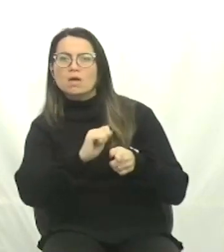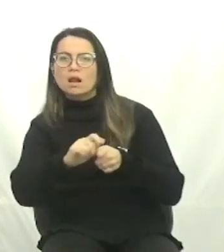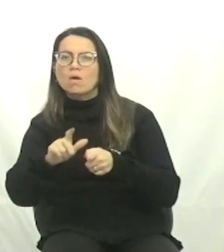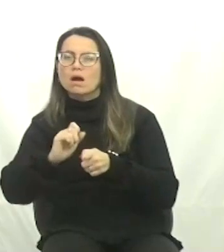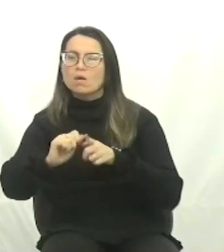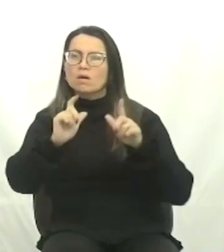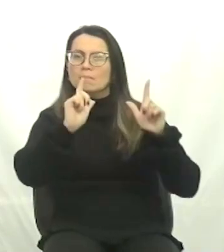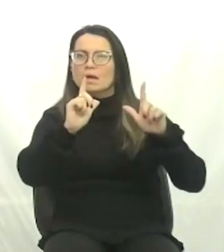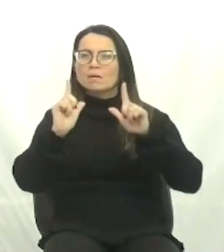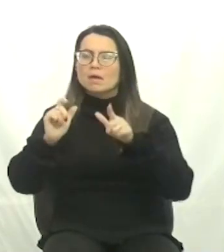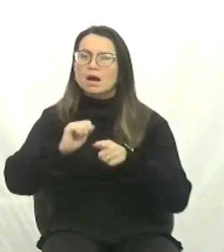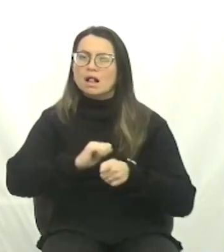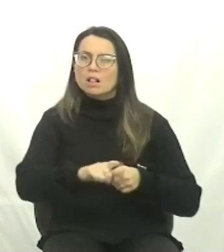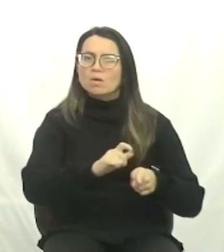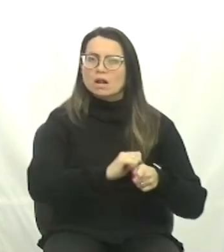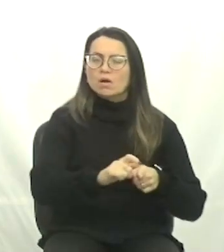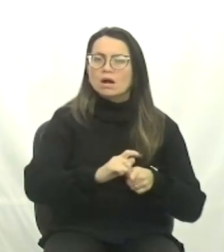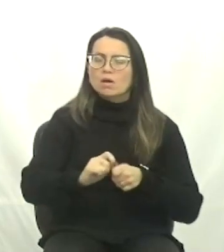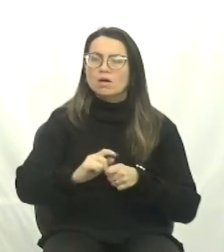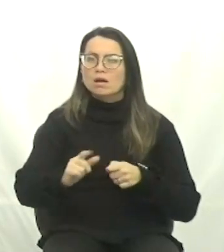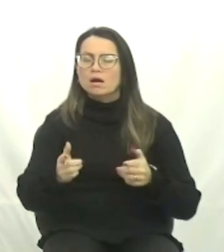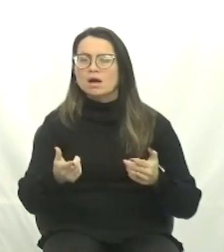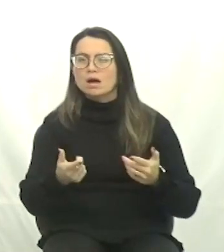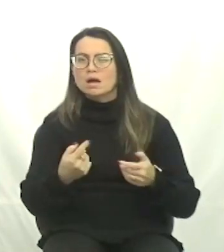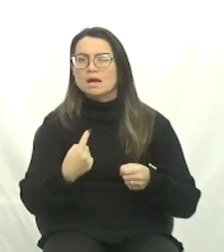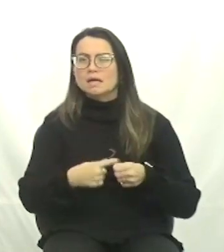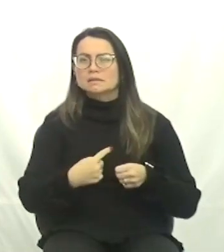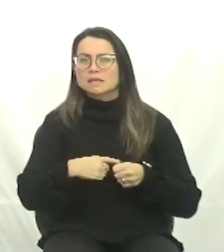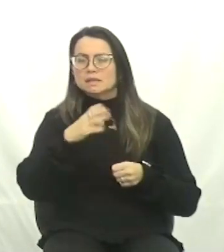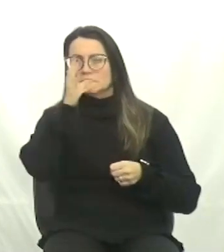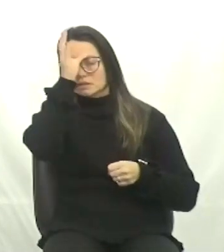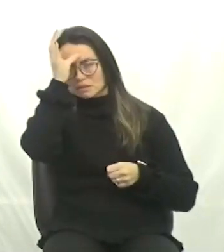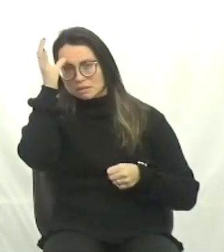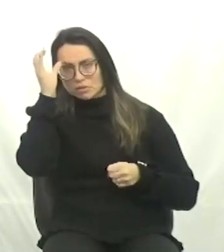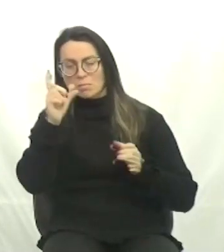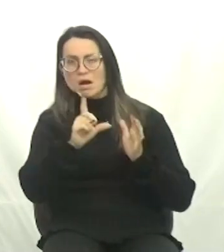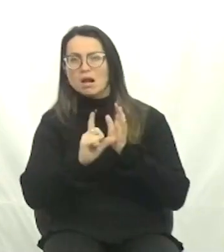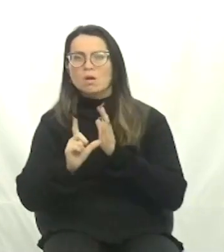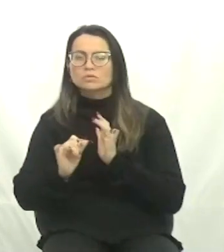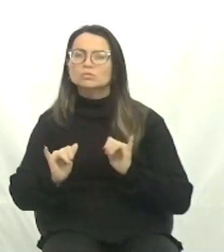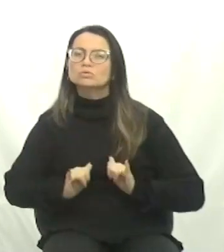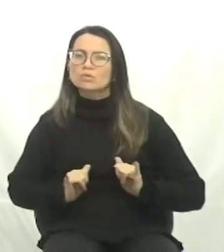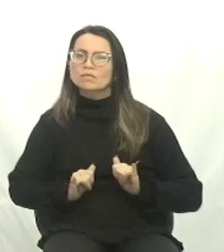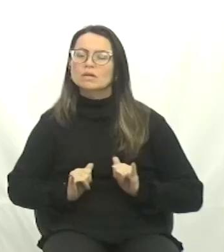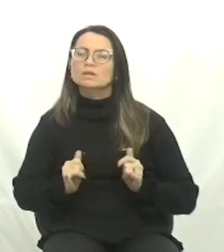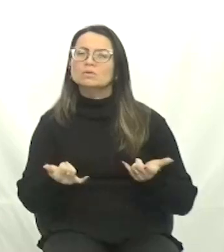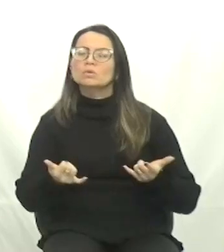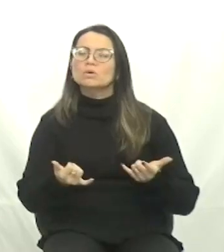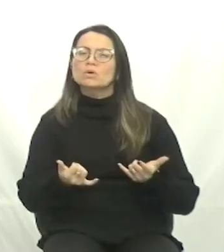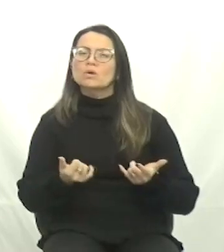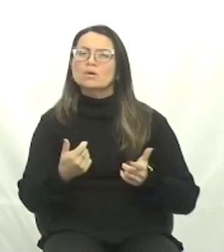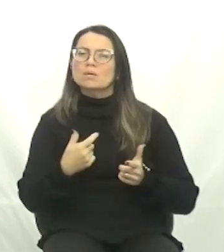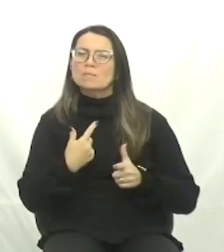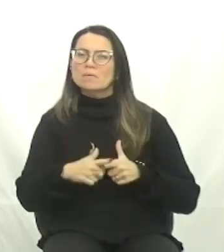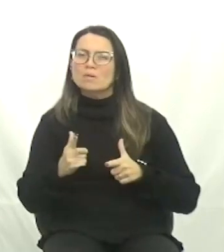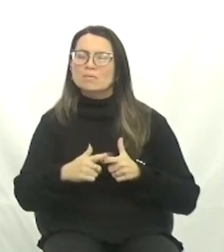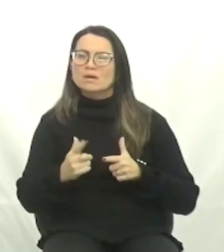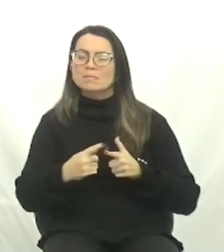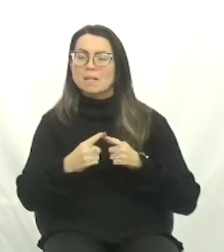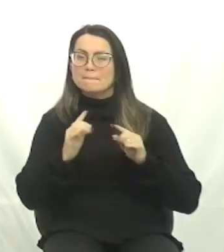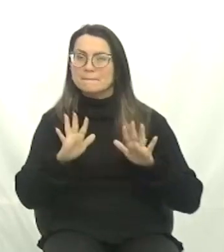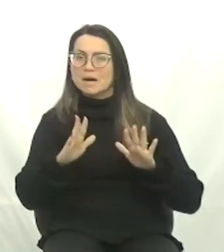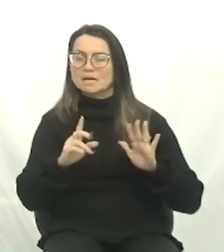Aluga, e o comércio está sofrendo bastante em relação a isso. E ao invés de ajudar os trabalhadores, a gente